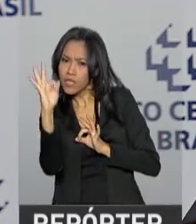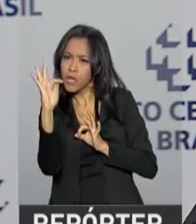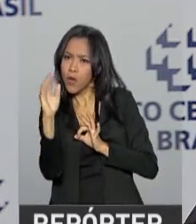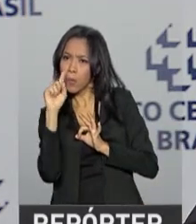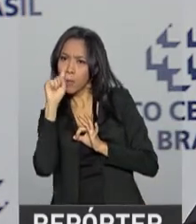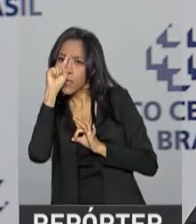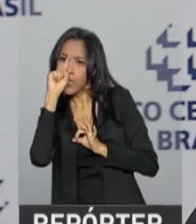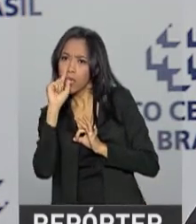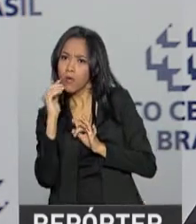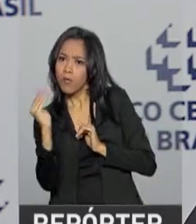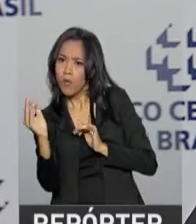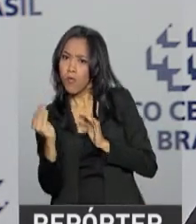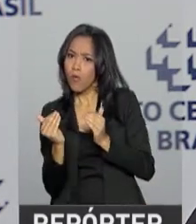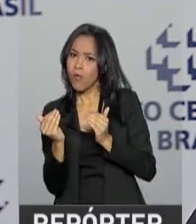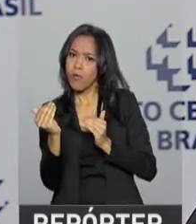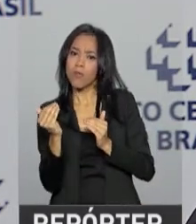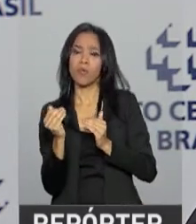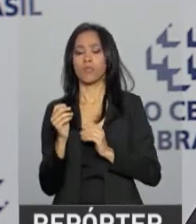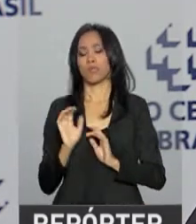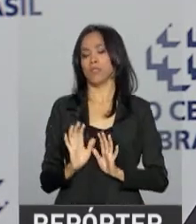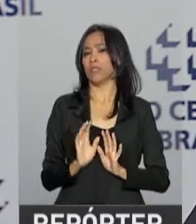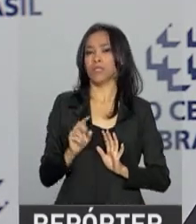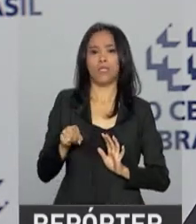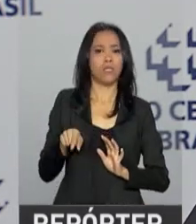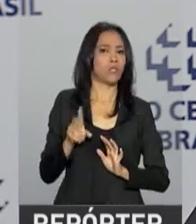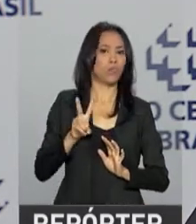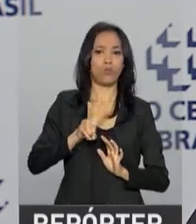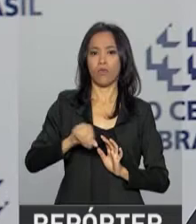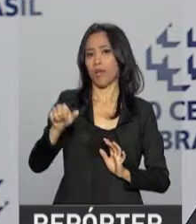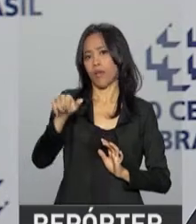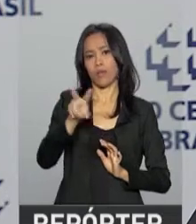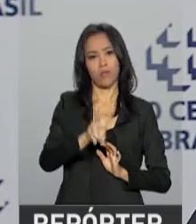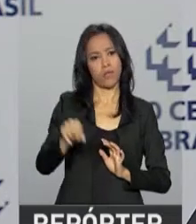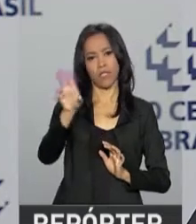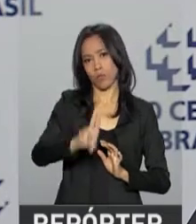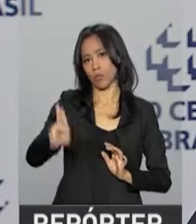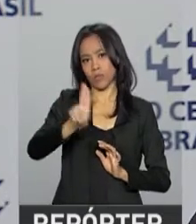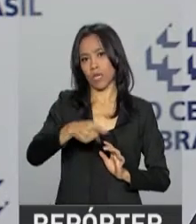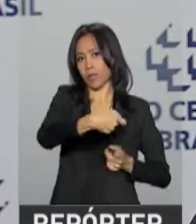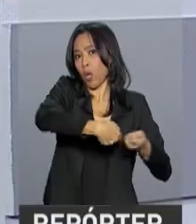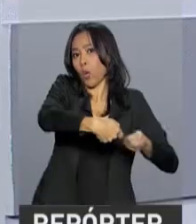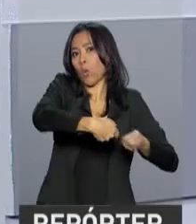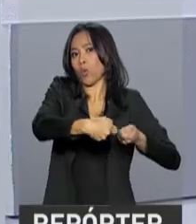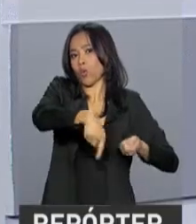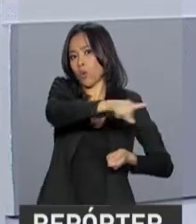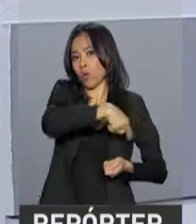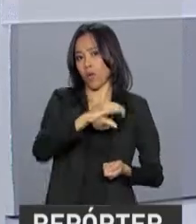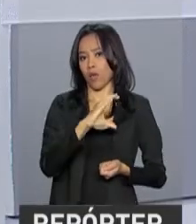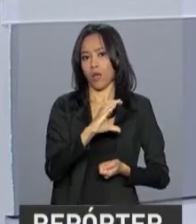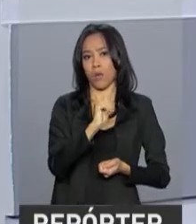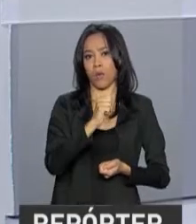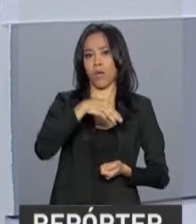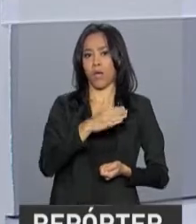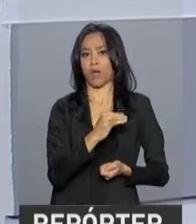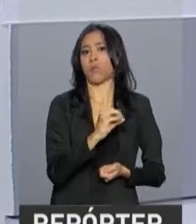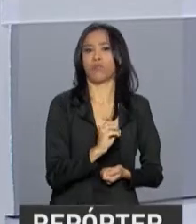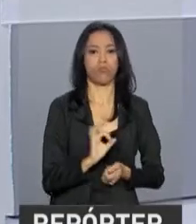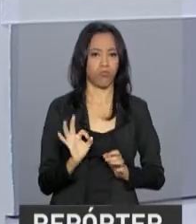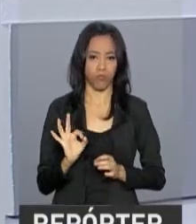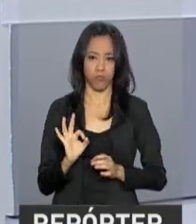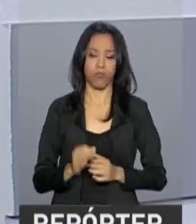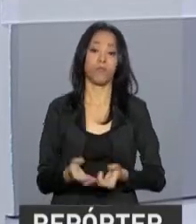riscos e não será usada para controlar a taxa de câmbio a receita federal